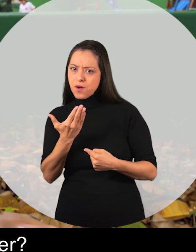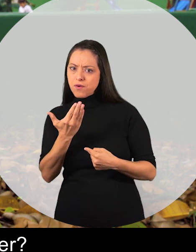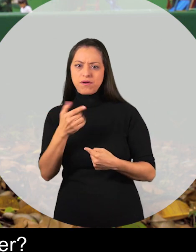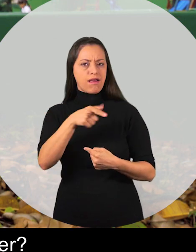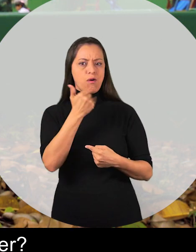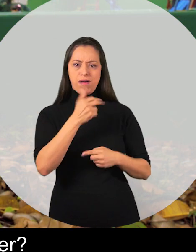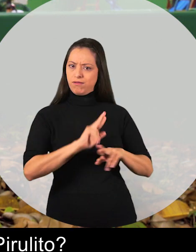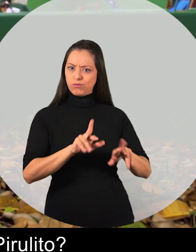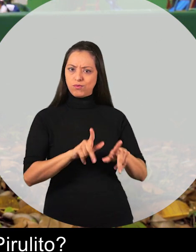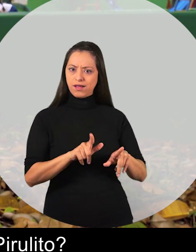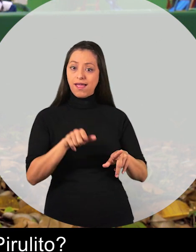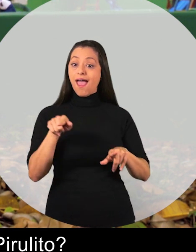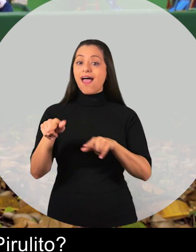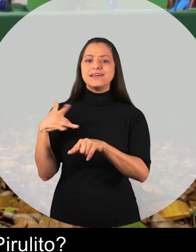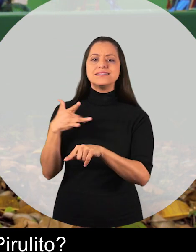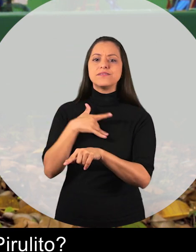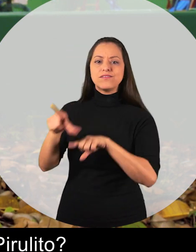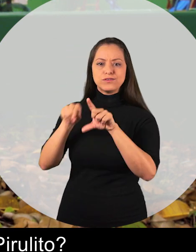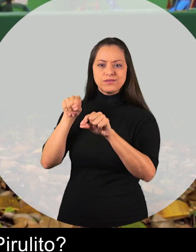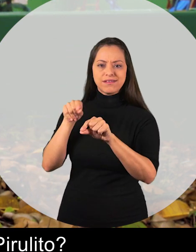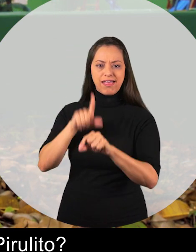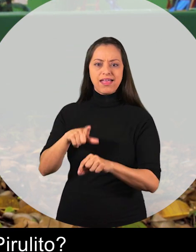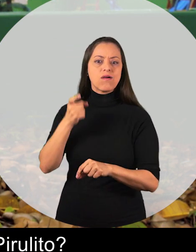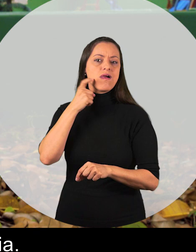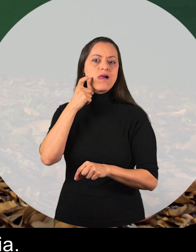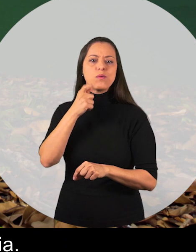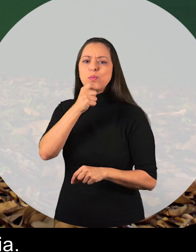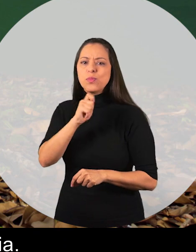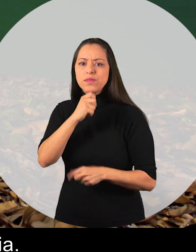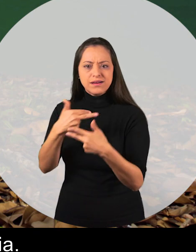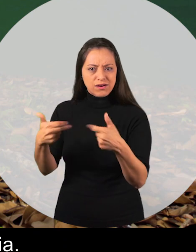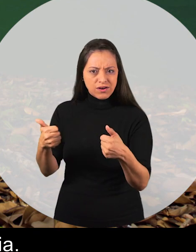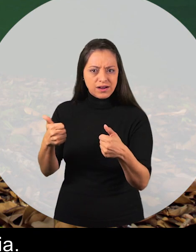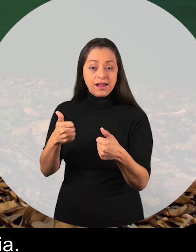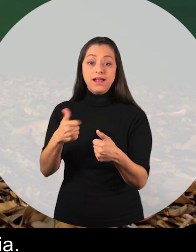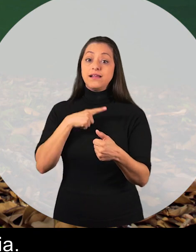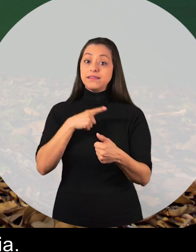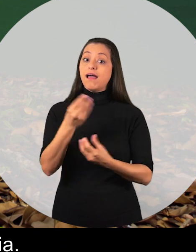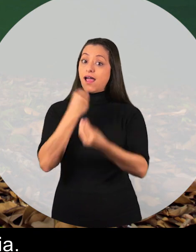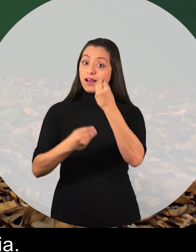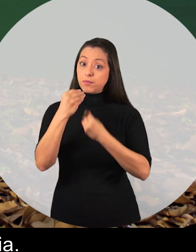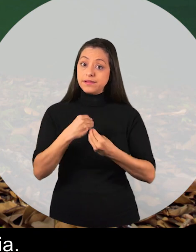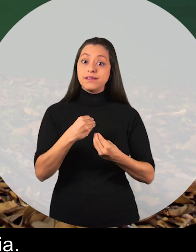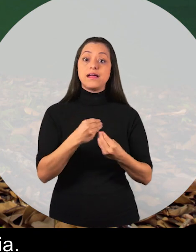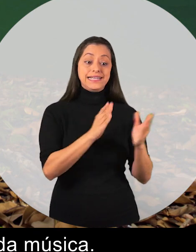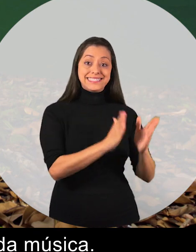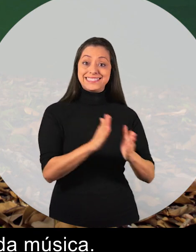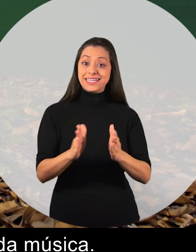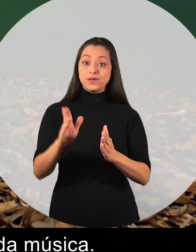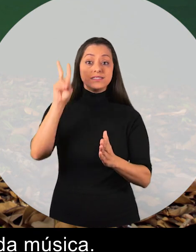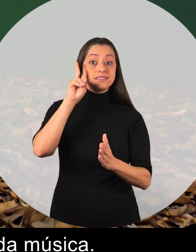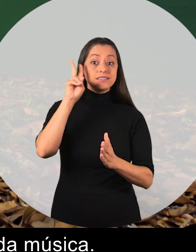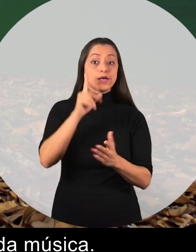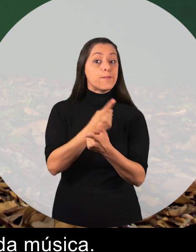comer, o que não é de comer. Daquilo que é de comer, o que é saudável? O pirulito, né? Então, alimentação, oralidade, a sequência. A